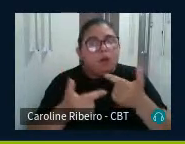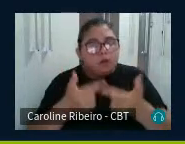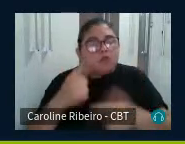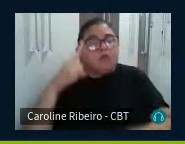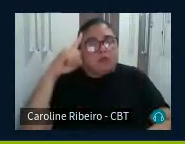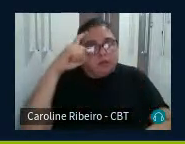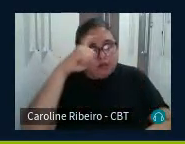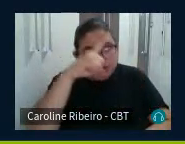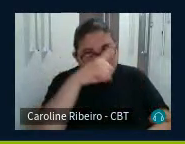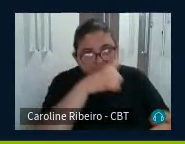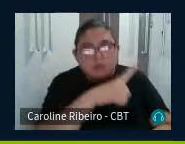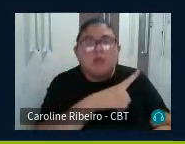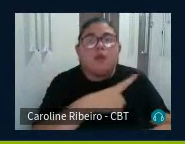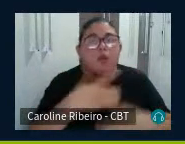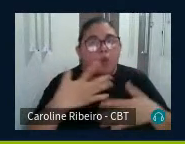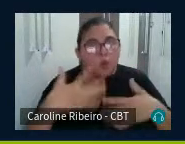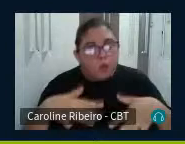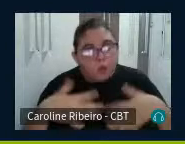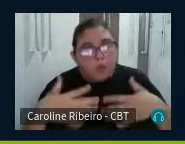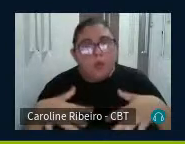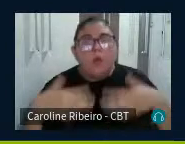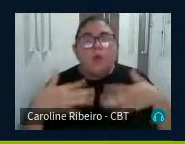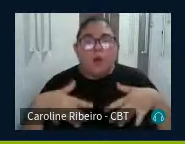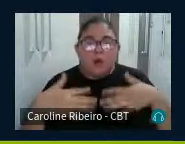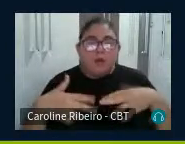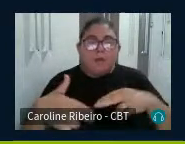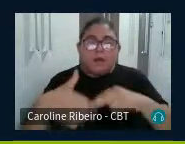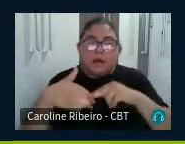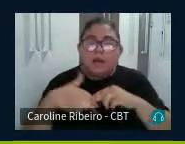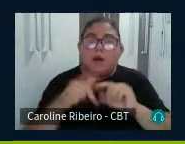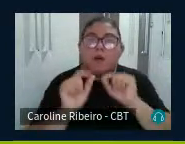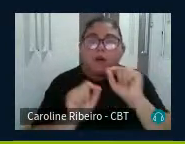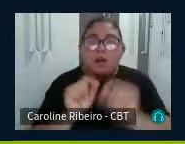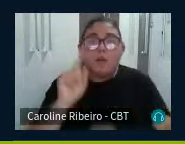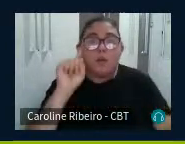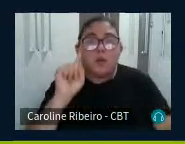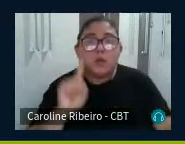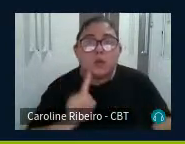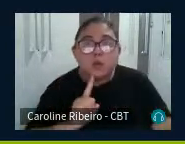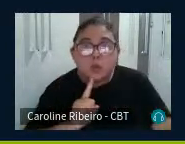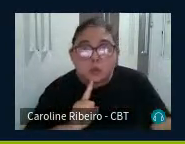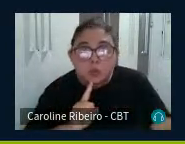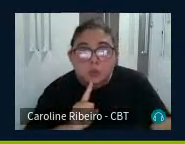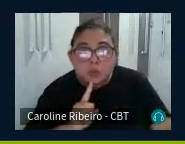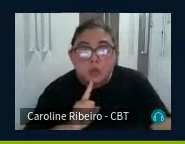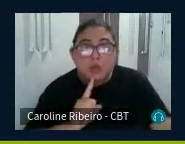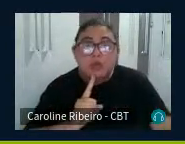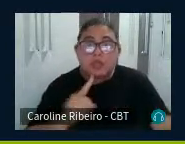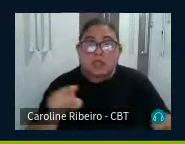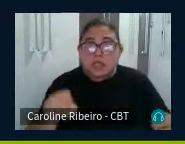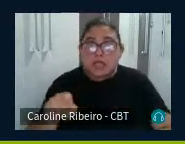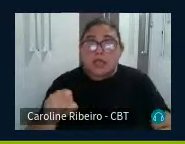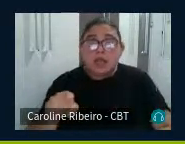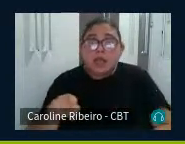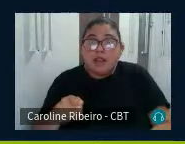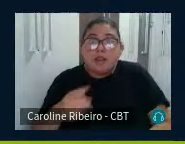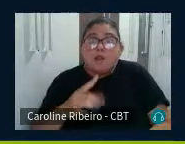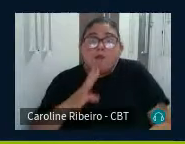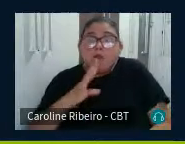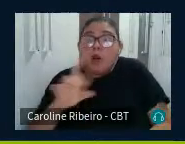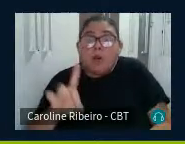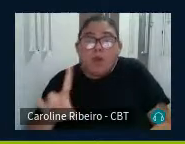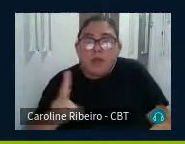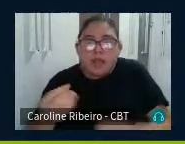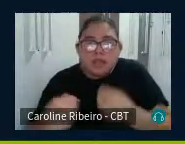difícil a gente estar fazendo, né? A gente usa mais para o surdo, que ele ainda não tem a compreensão da Libras, né?